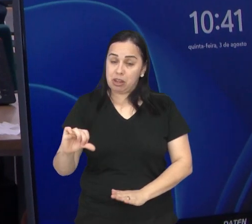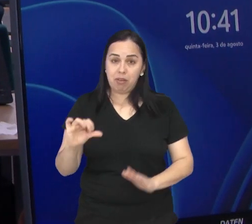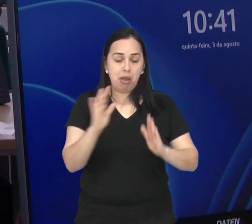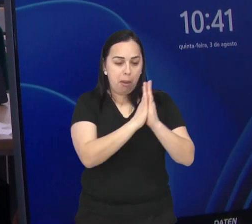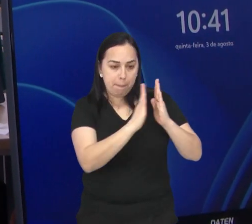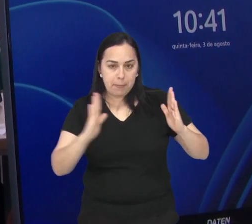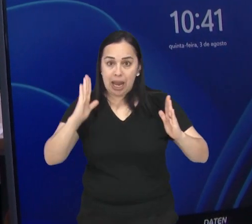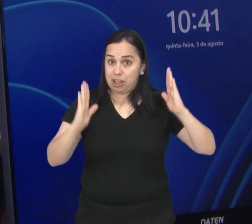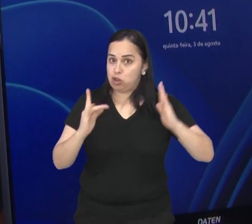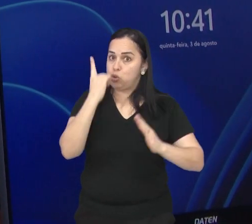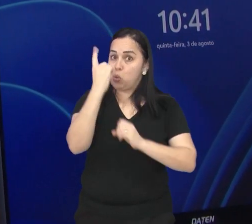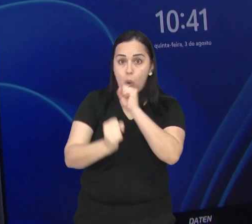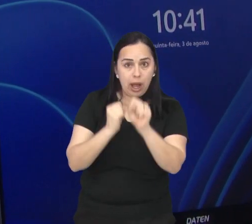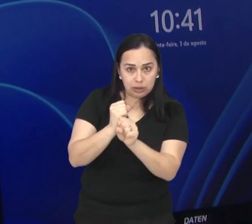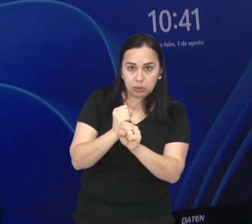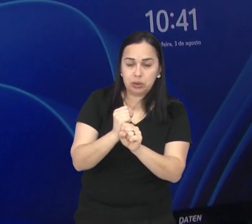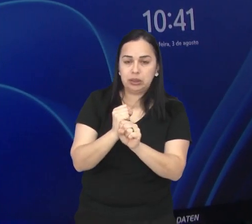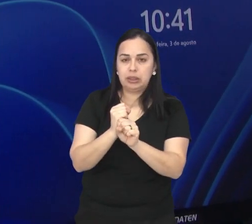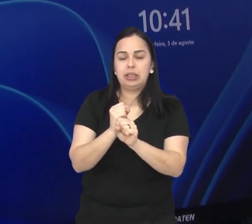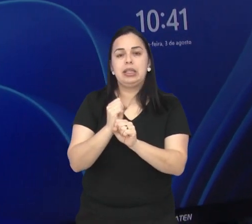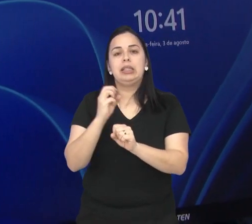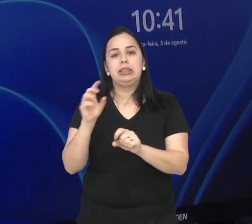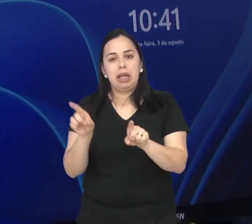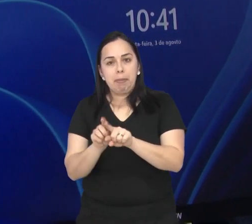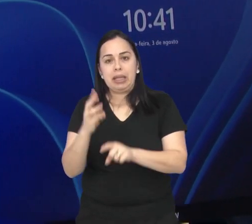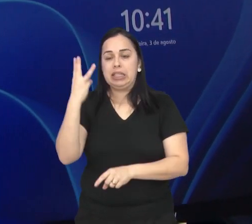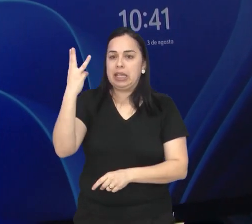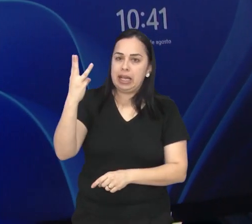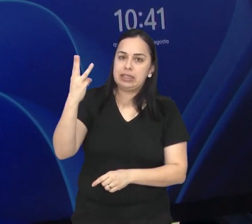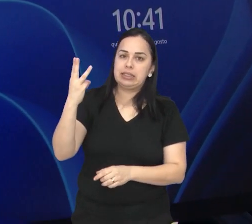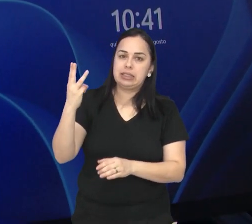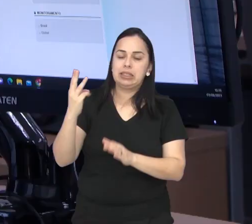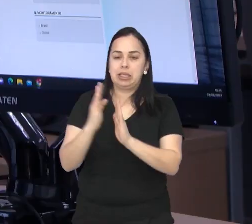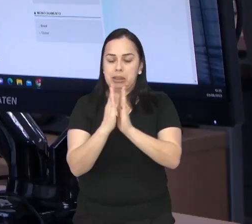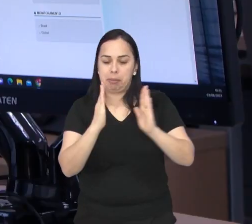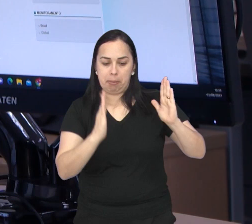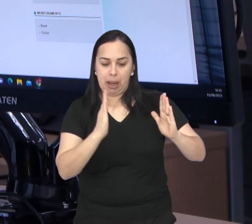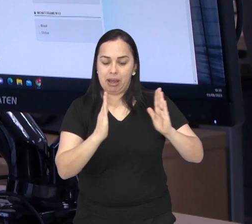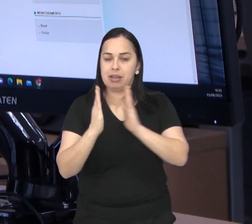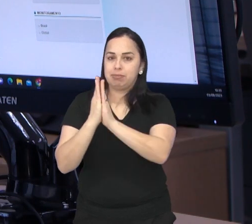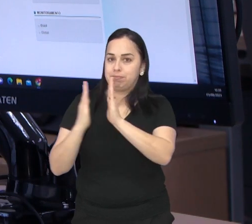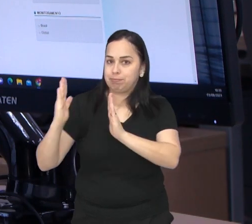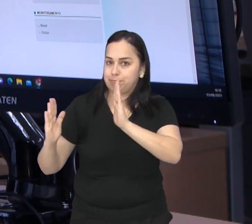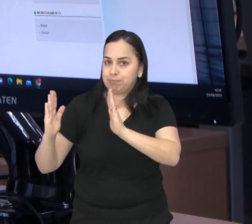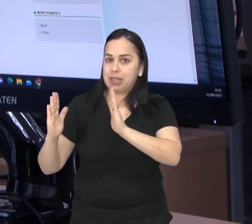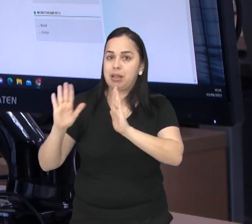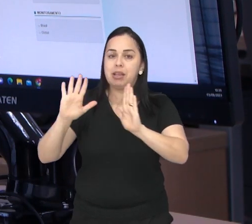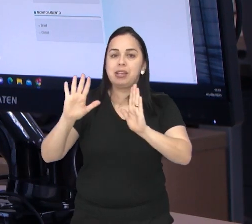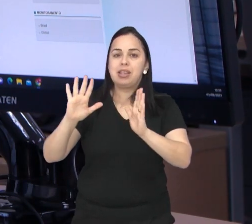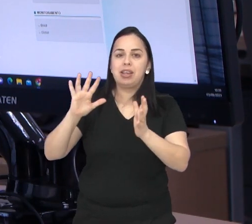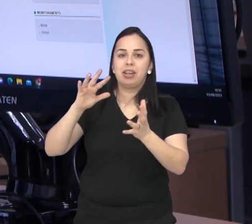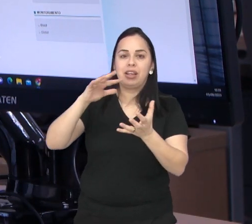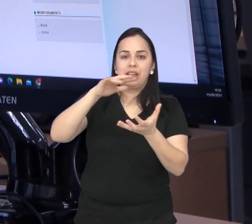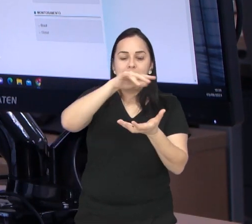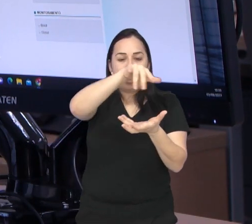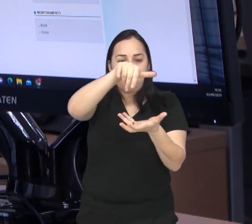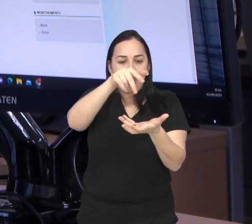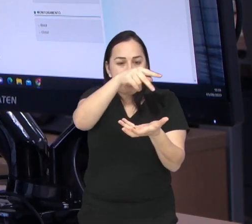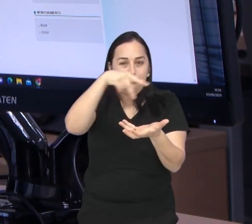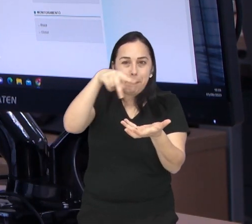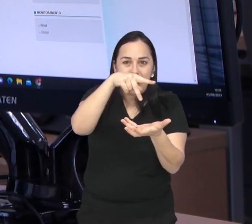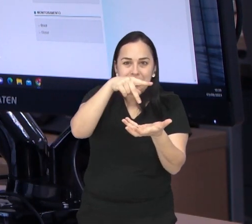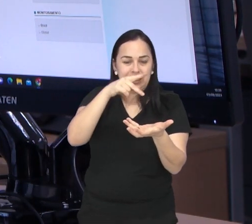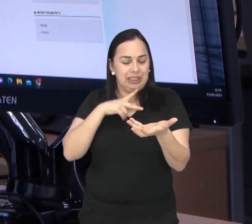até 1 ano e meio e após intervalos de 3 a 8 anos. Quando isso acontece, o país todo fica